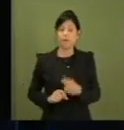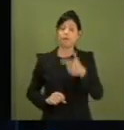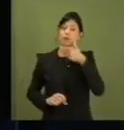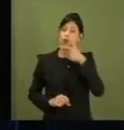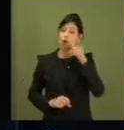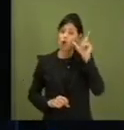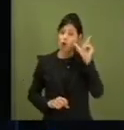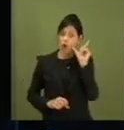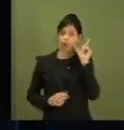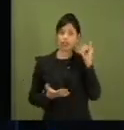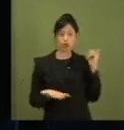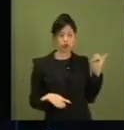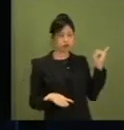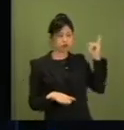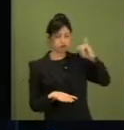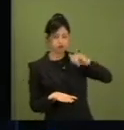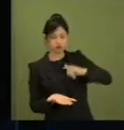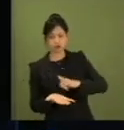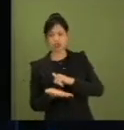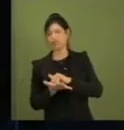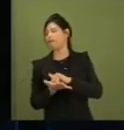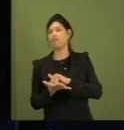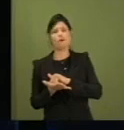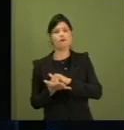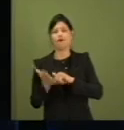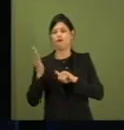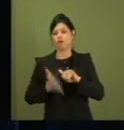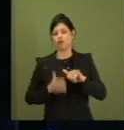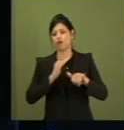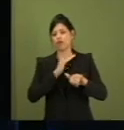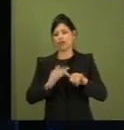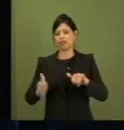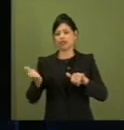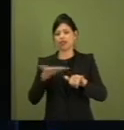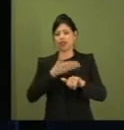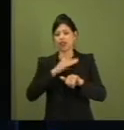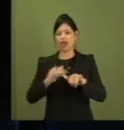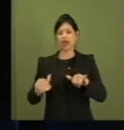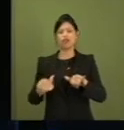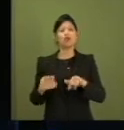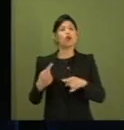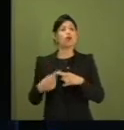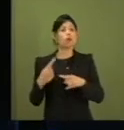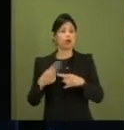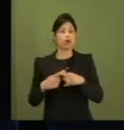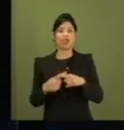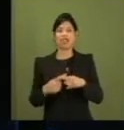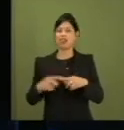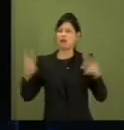estavam se deslocando do aeroporto de Porto Alegre. E hoje me disseram que inúmeros